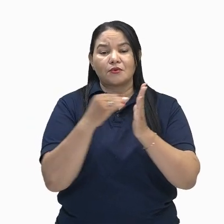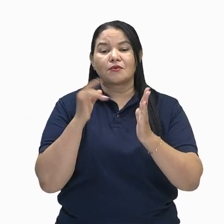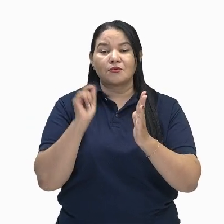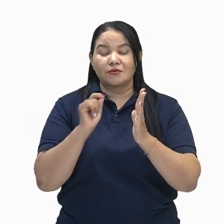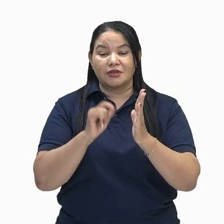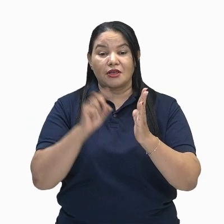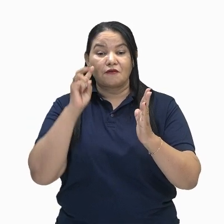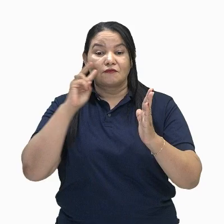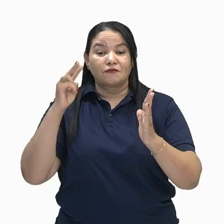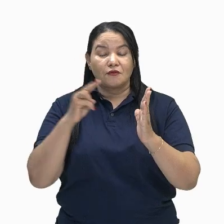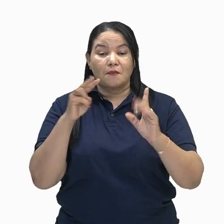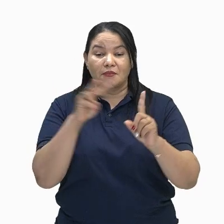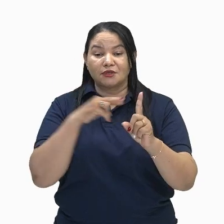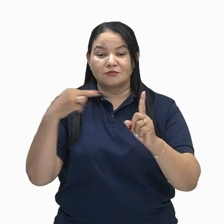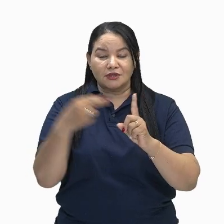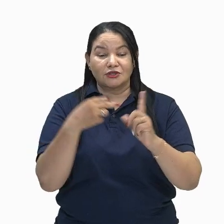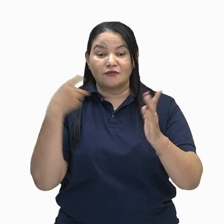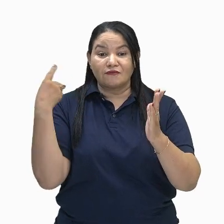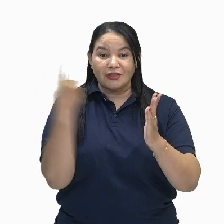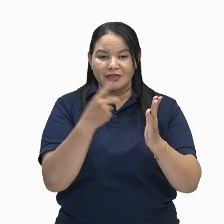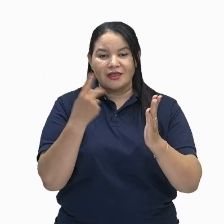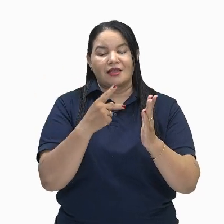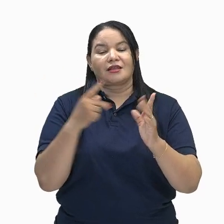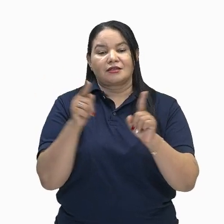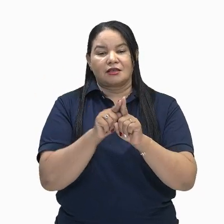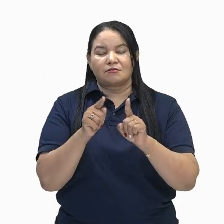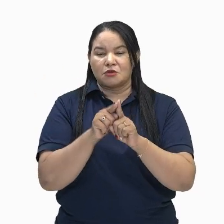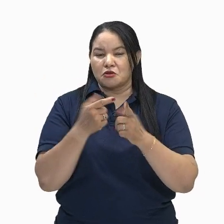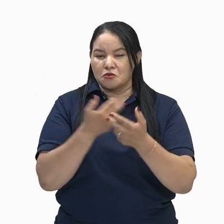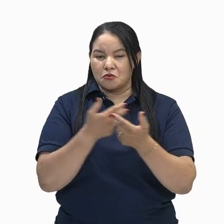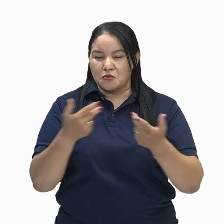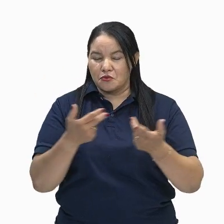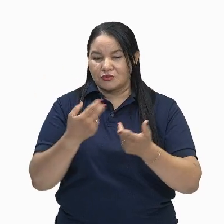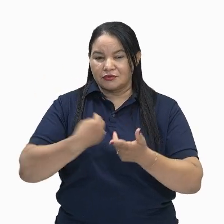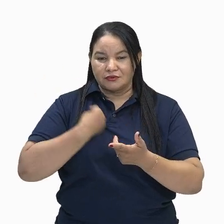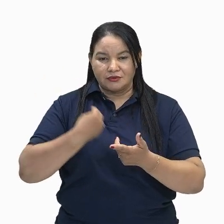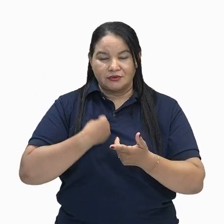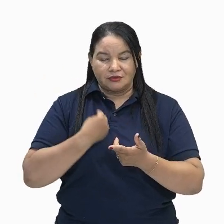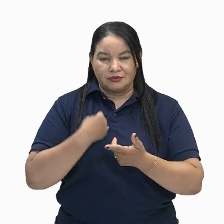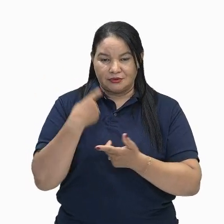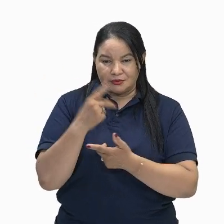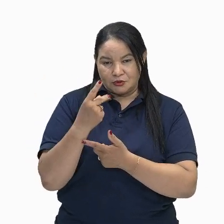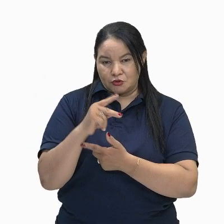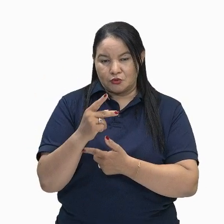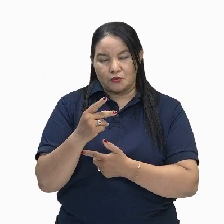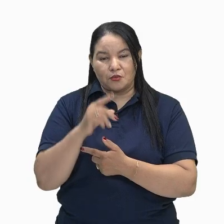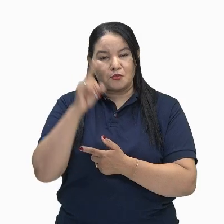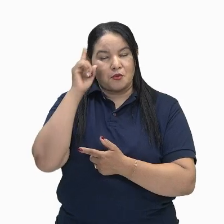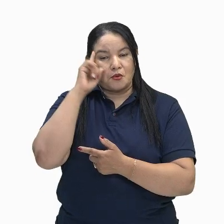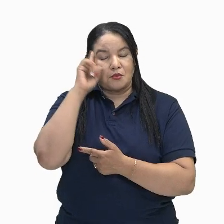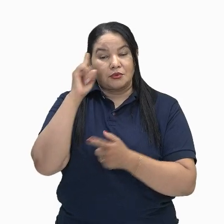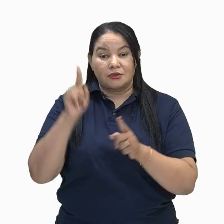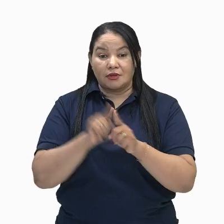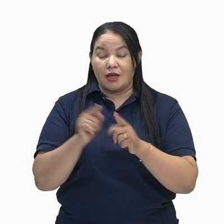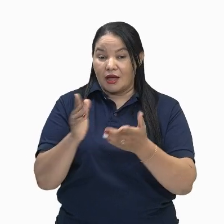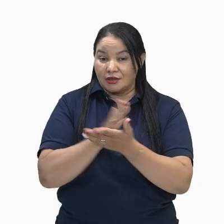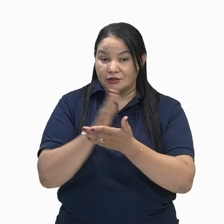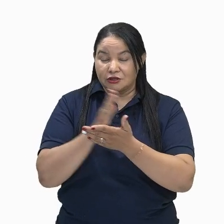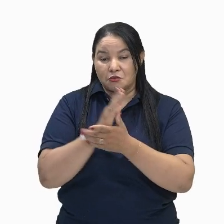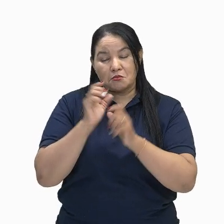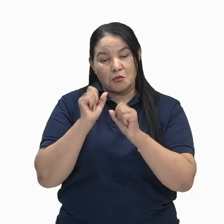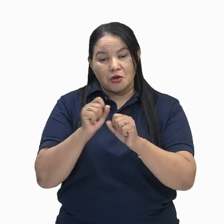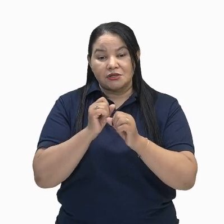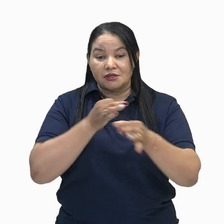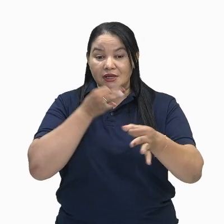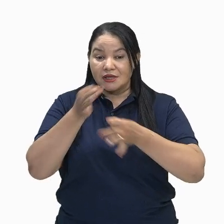visão dele a respeito de uma coisa simples da nossa realidade, né? Que muitas vezes ele faz uma